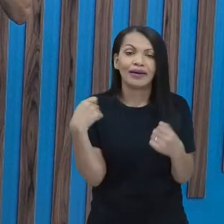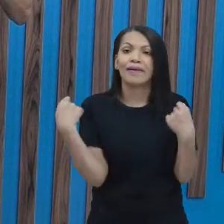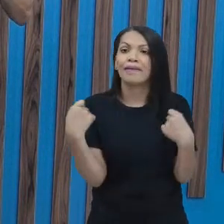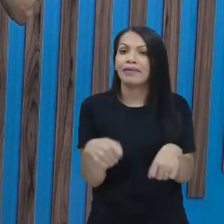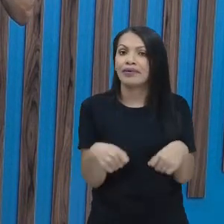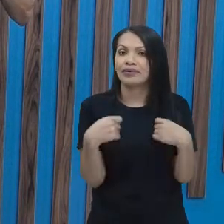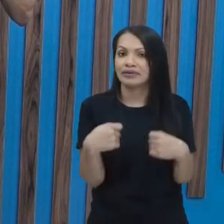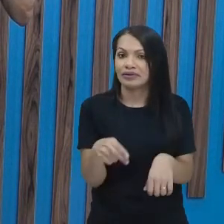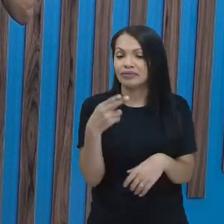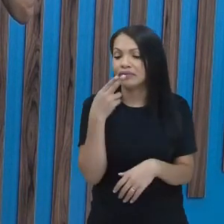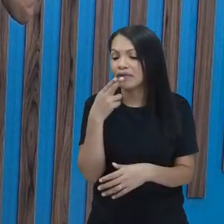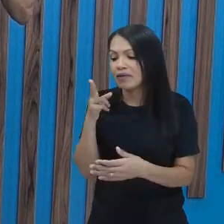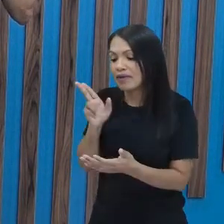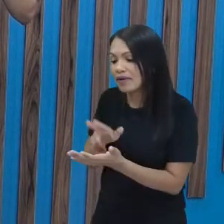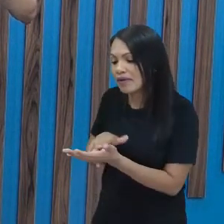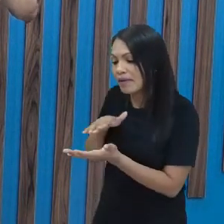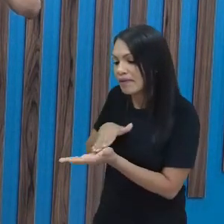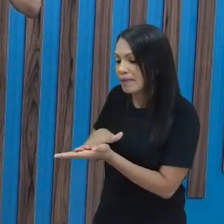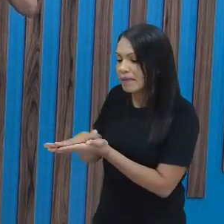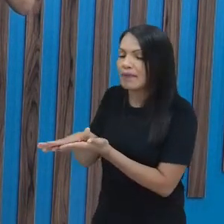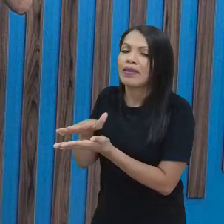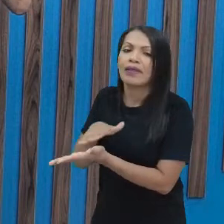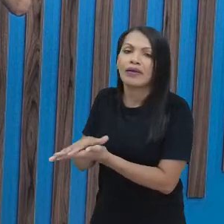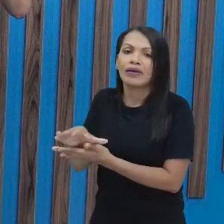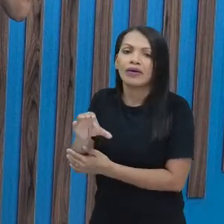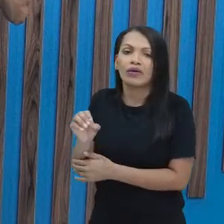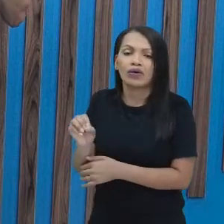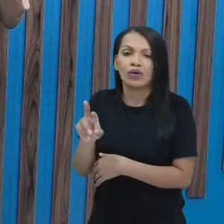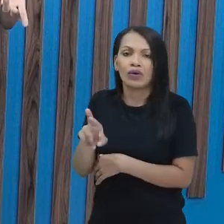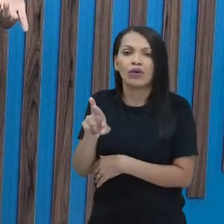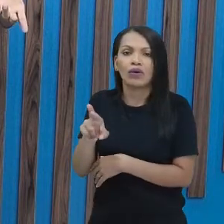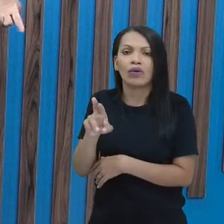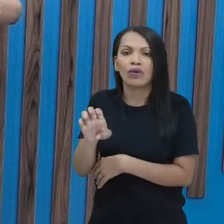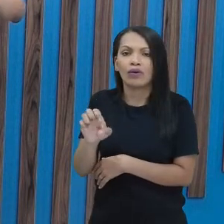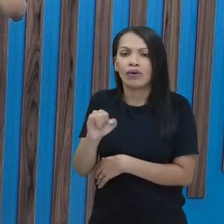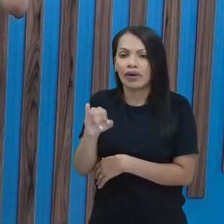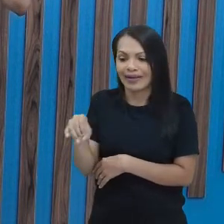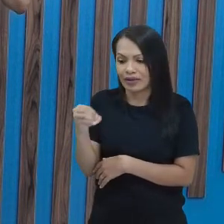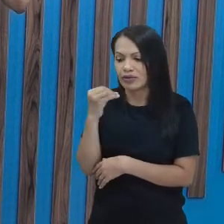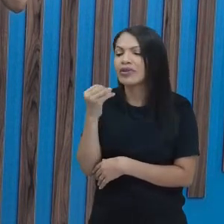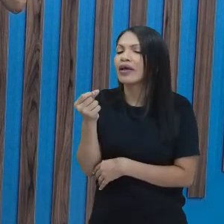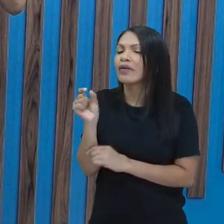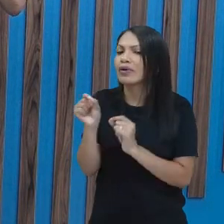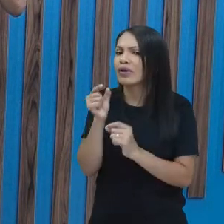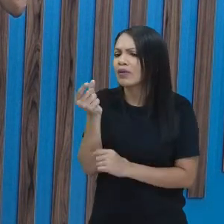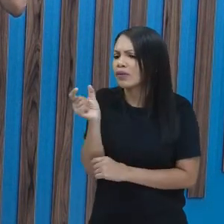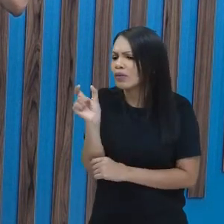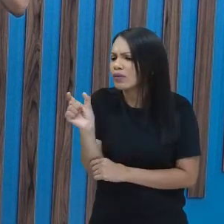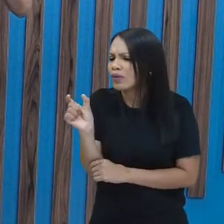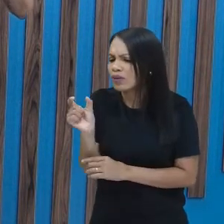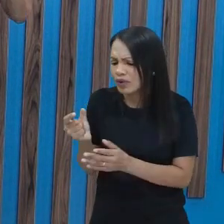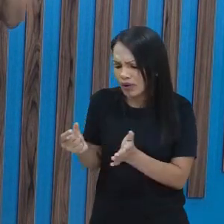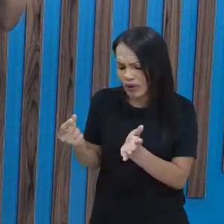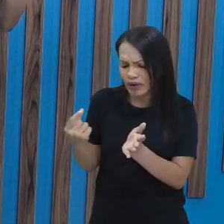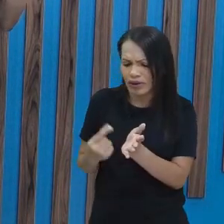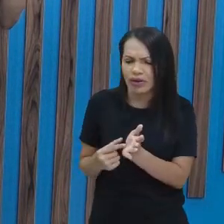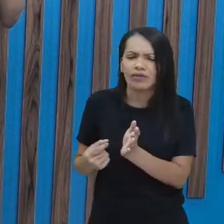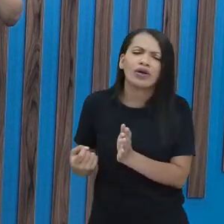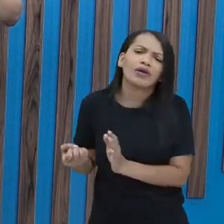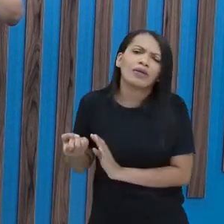colocar essa carta nos correios, precisa de um selo, tá? E essa carta vai